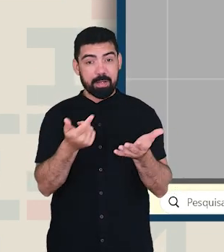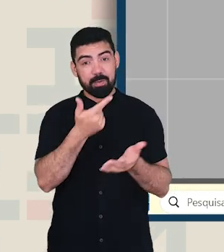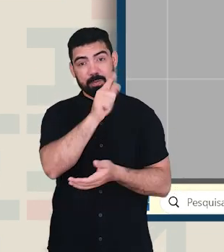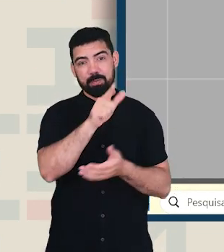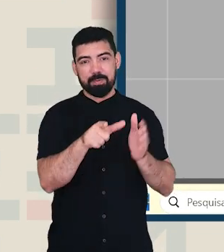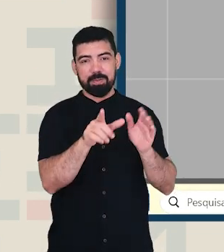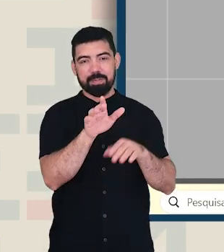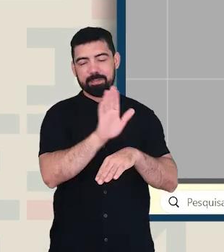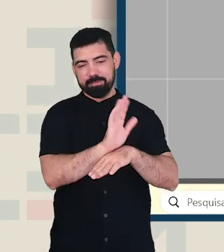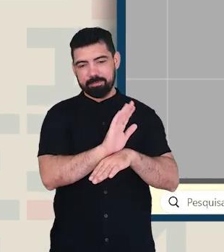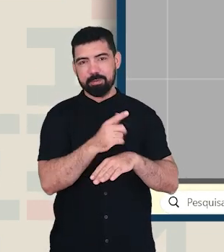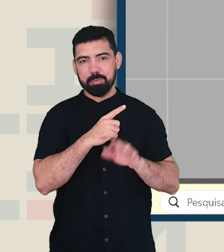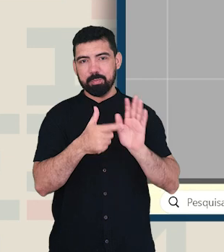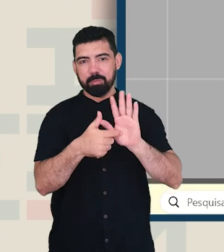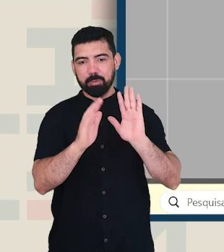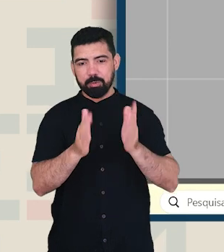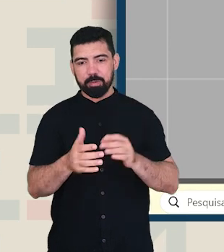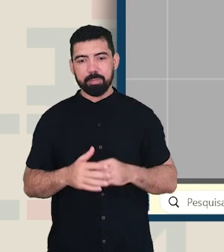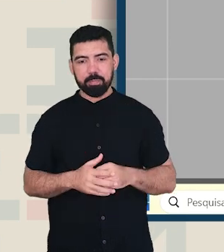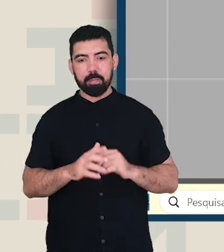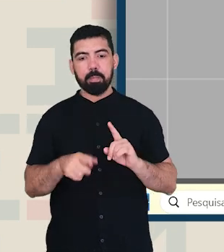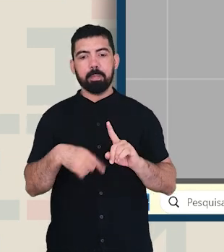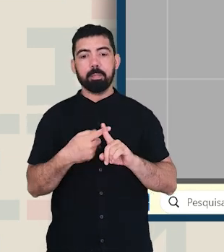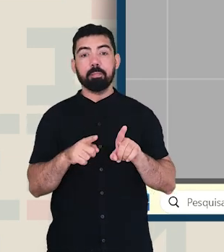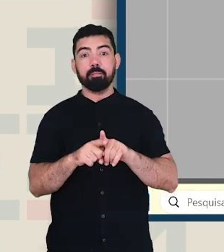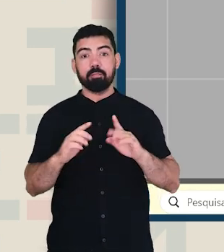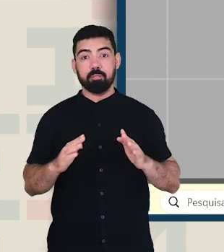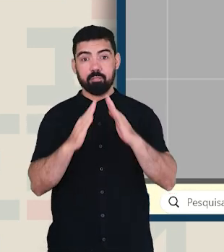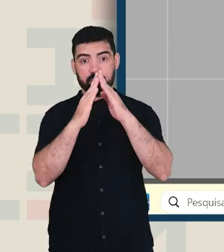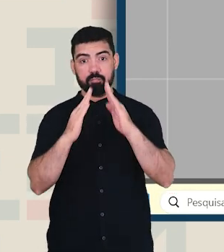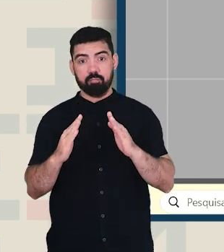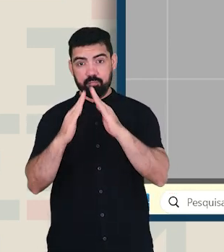outro. E aqui eu tenho um triangular.